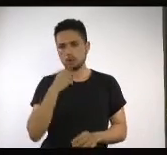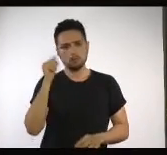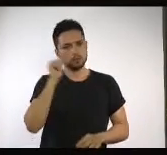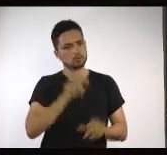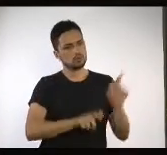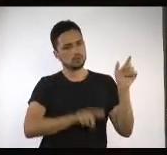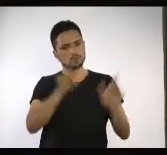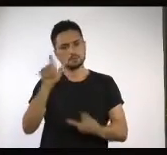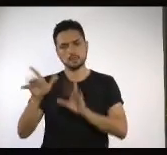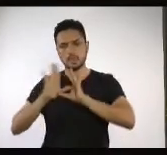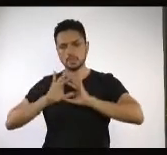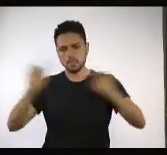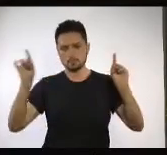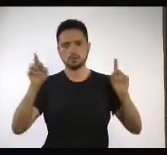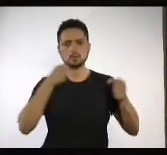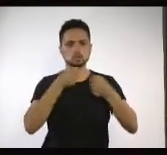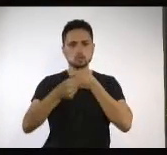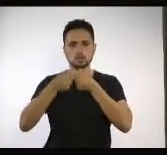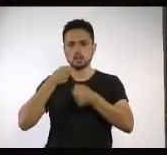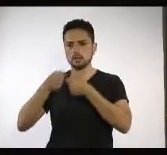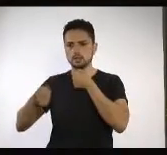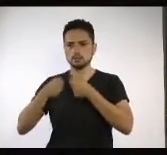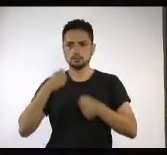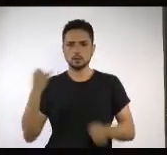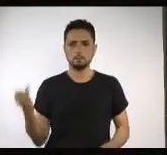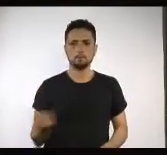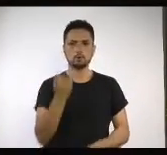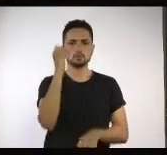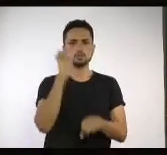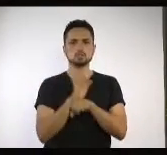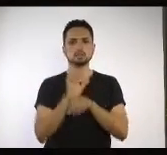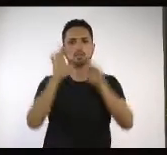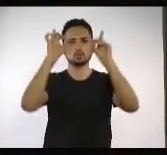para a democracia, indispensáveis para o Estado democrático de direito com o seu trabalho. Obrigado.